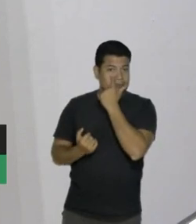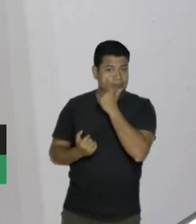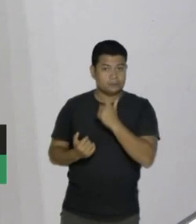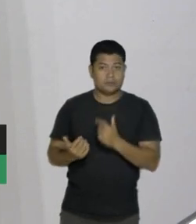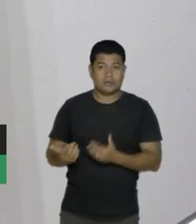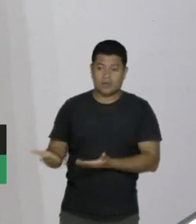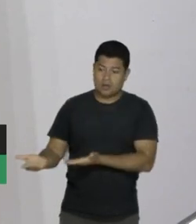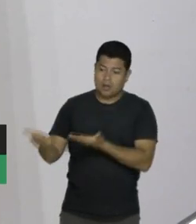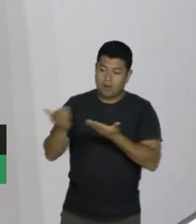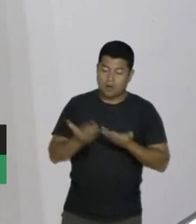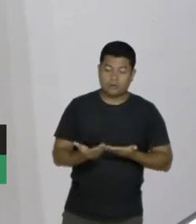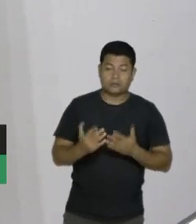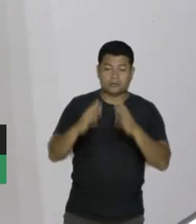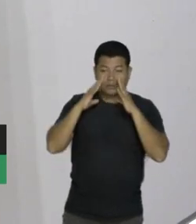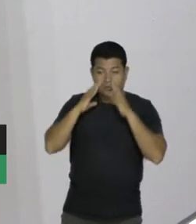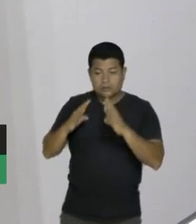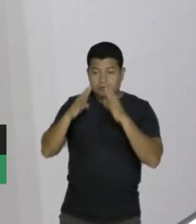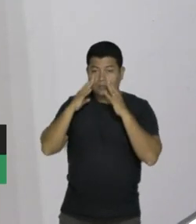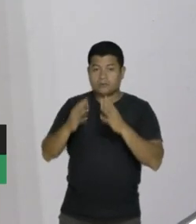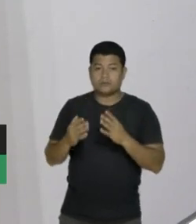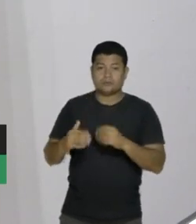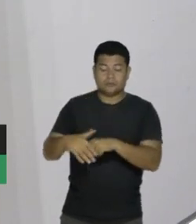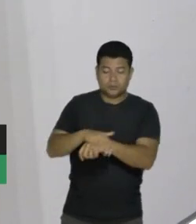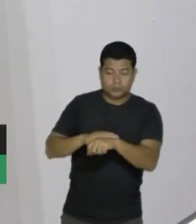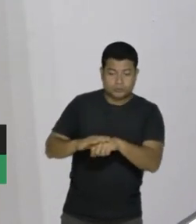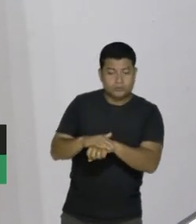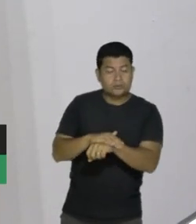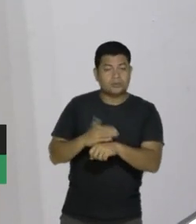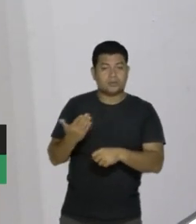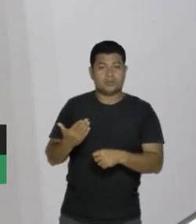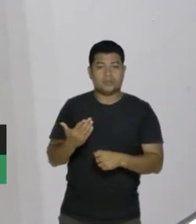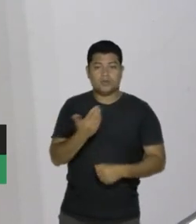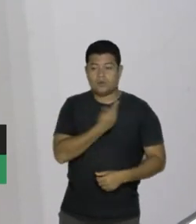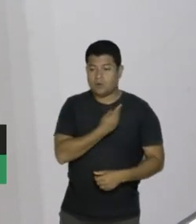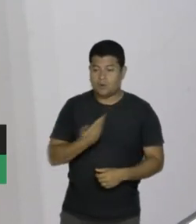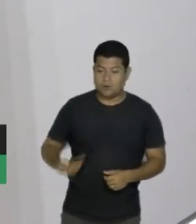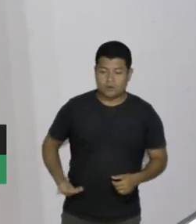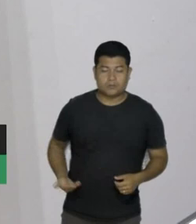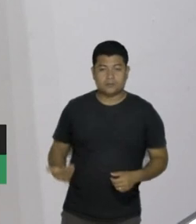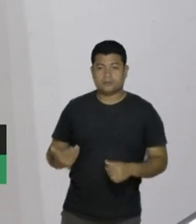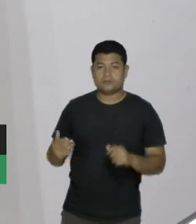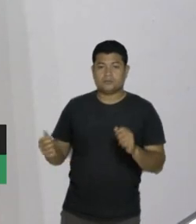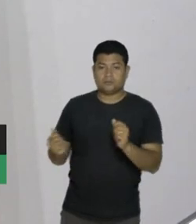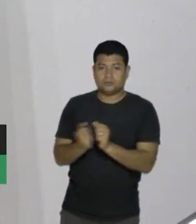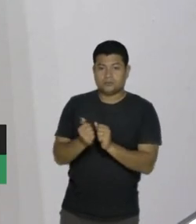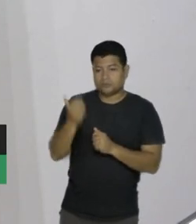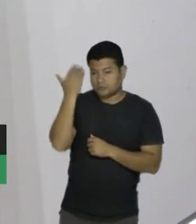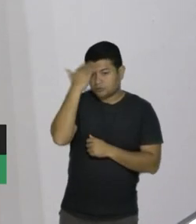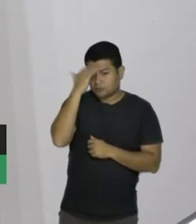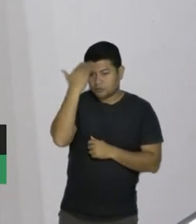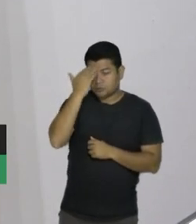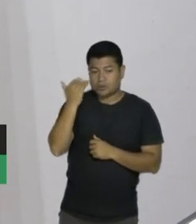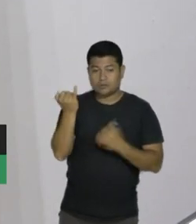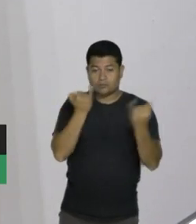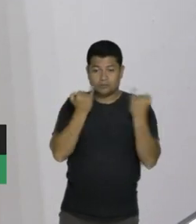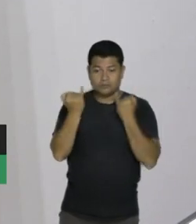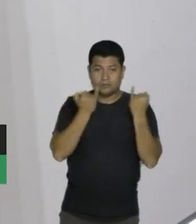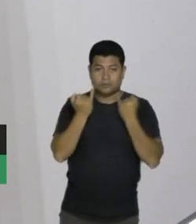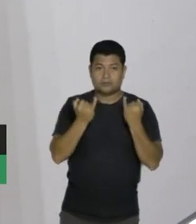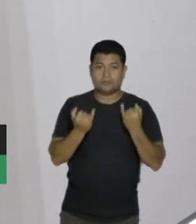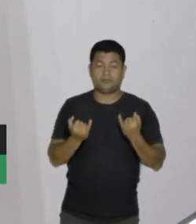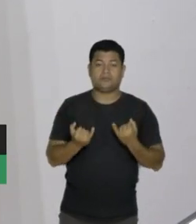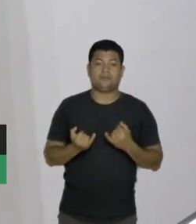para cá escutar e aí o governo poder ter os instrumentos e escutar essa voz amorosa